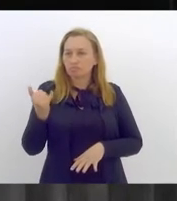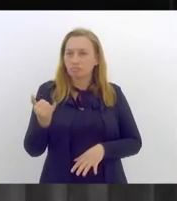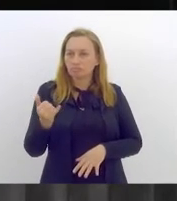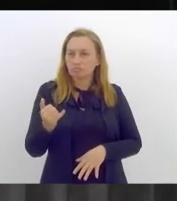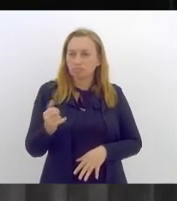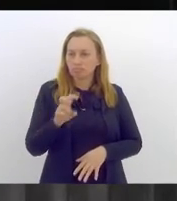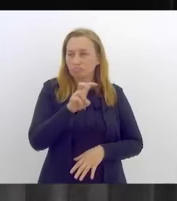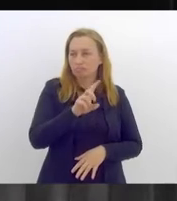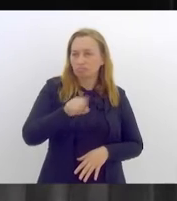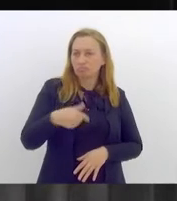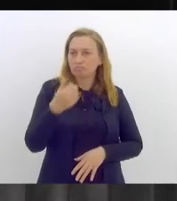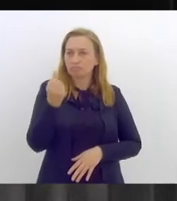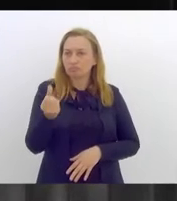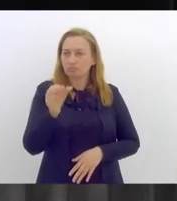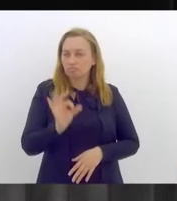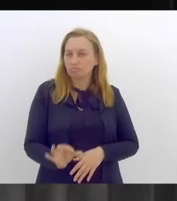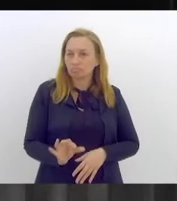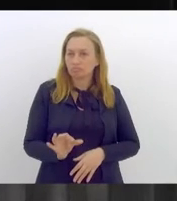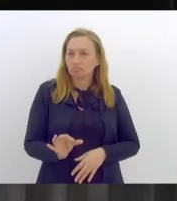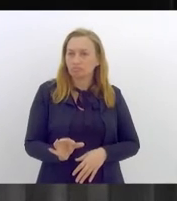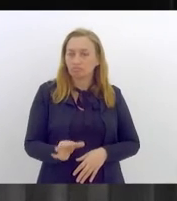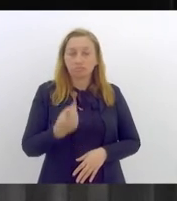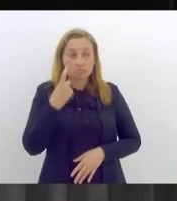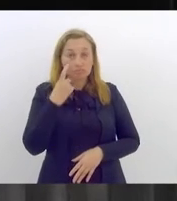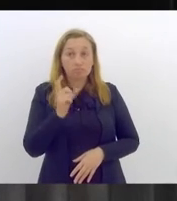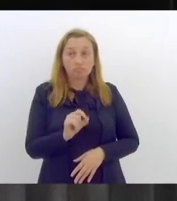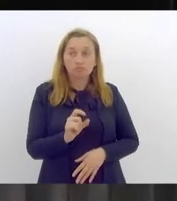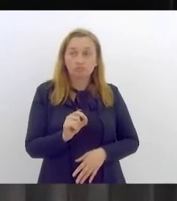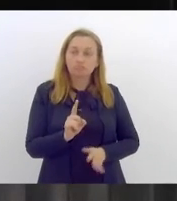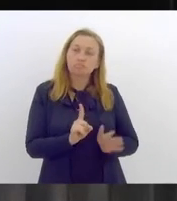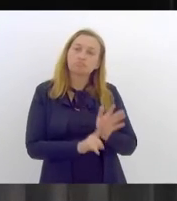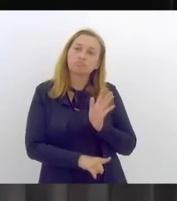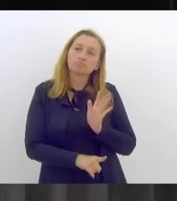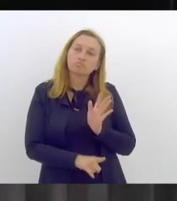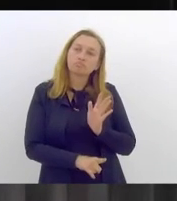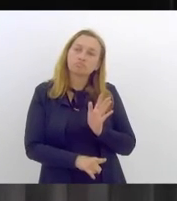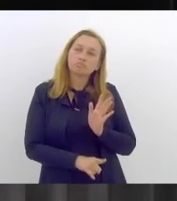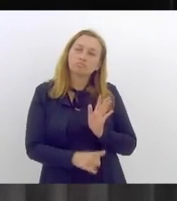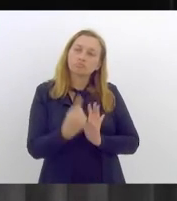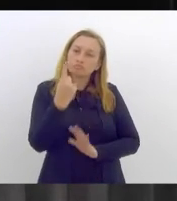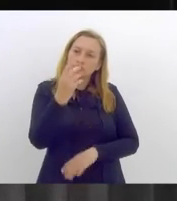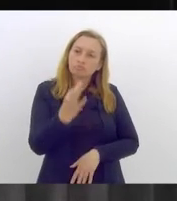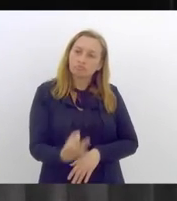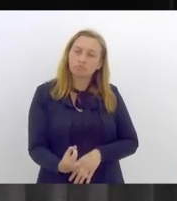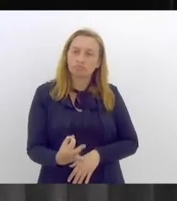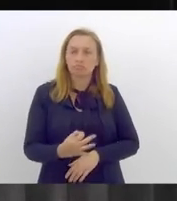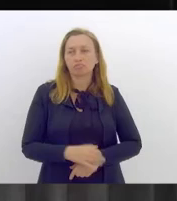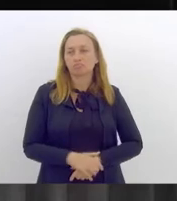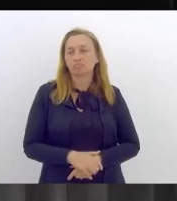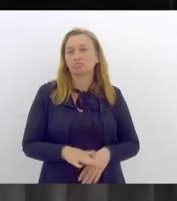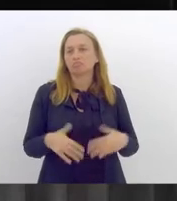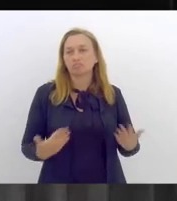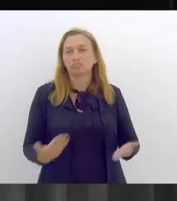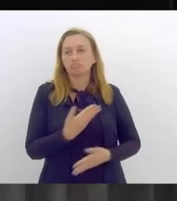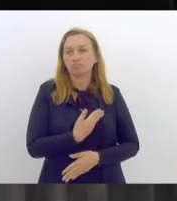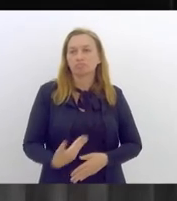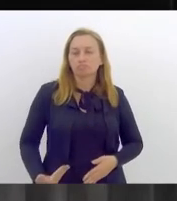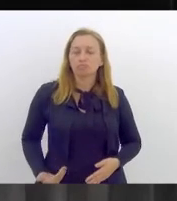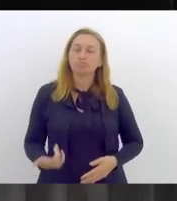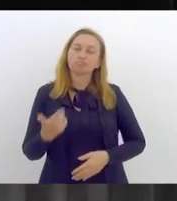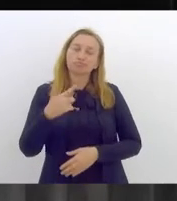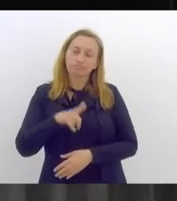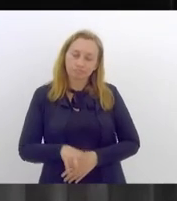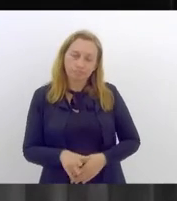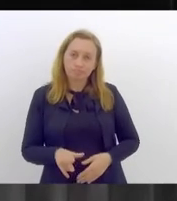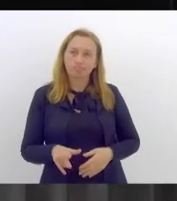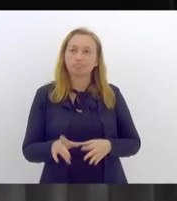de 5,6%, a gente vê que houve uma diminuição de 1%. Então, o governo, mais uma